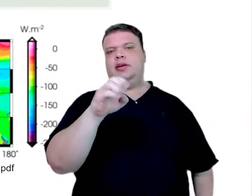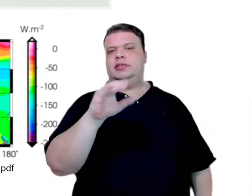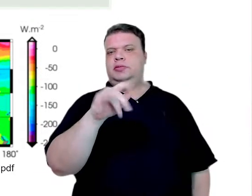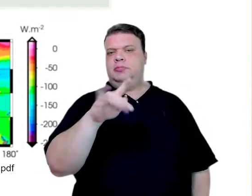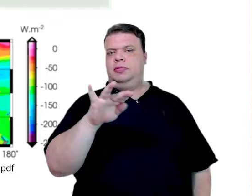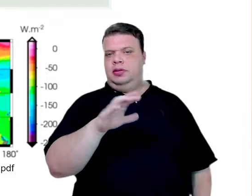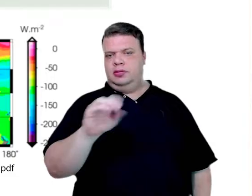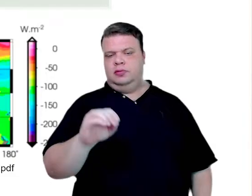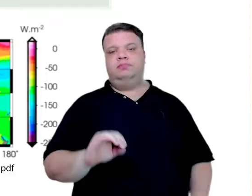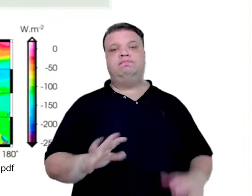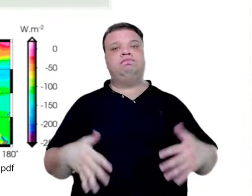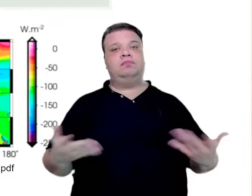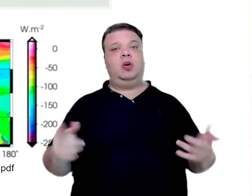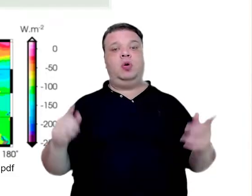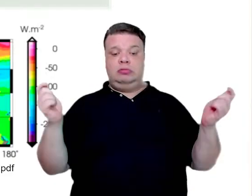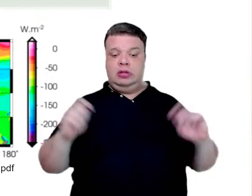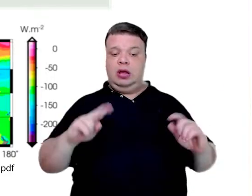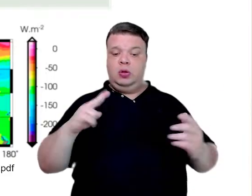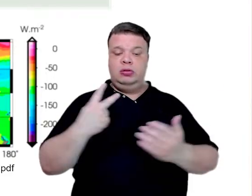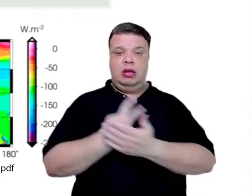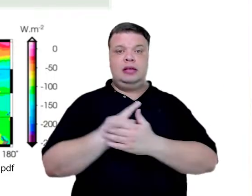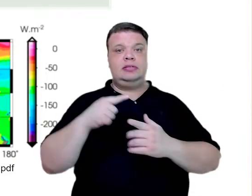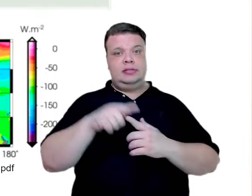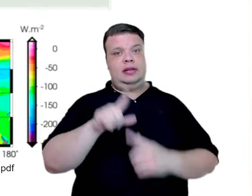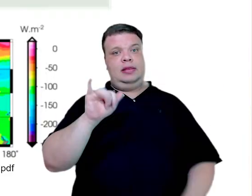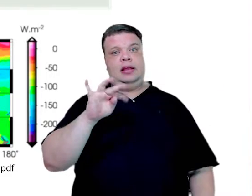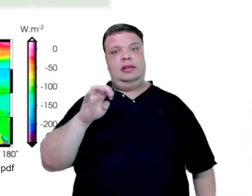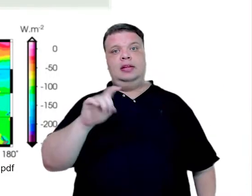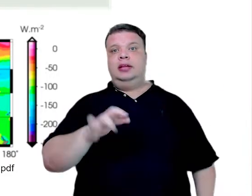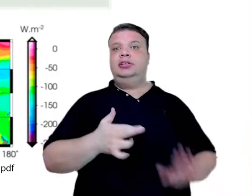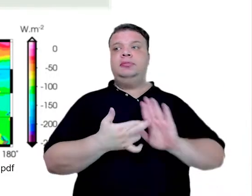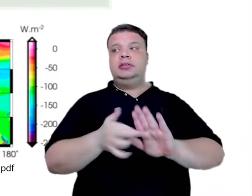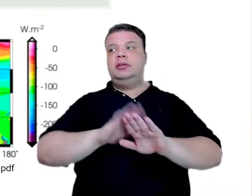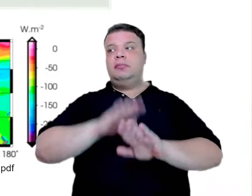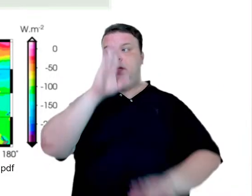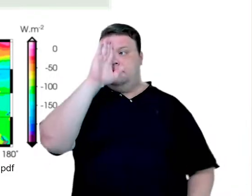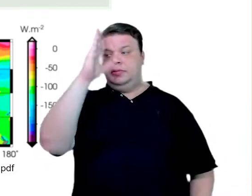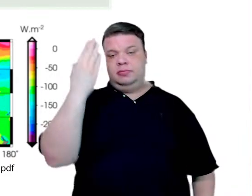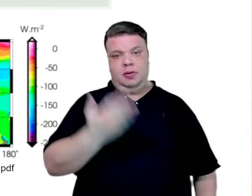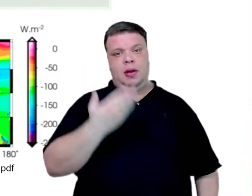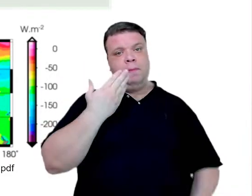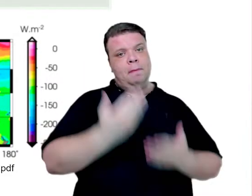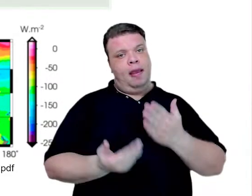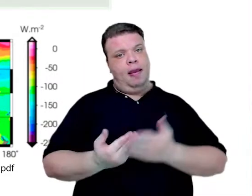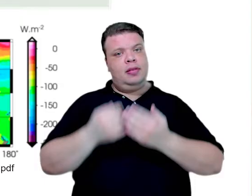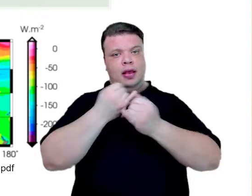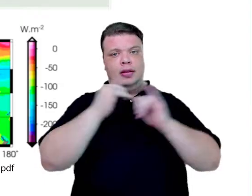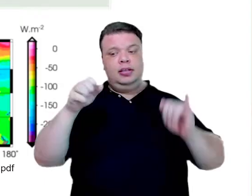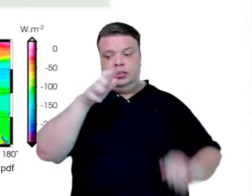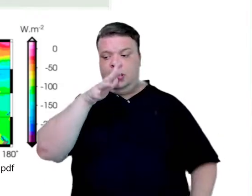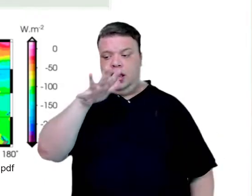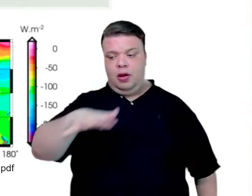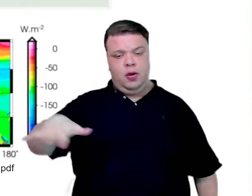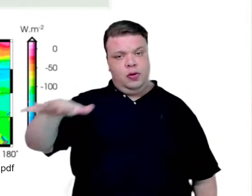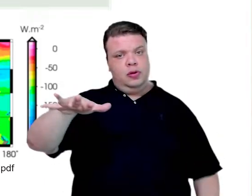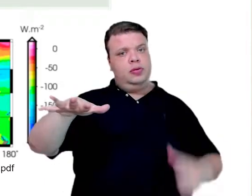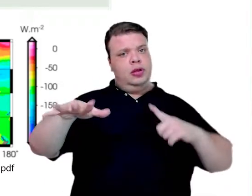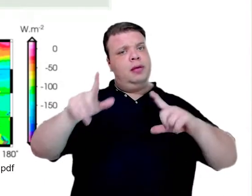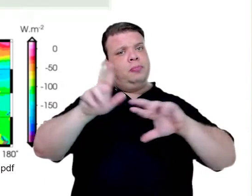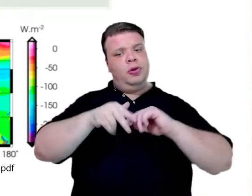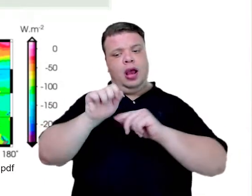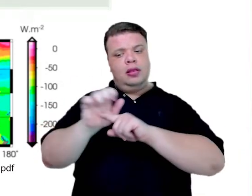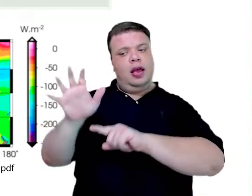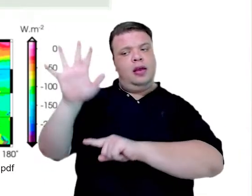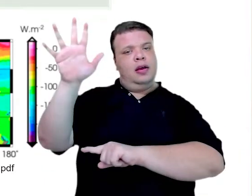através do calor latente, que é liberado pela precipitação, né? Consequentemente, o fluxo de calor latente representa a maior fonte